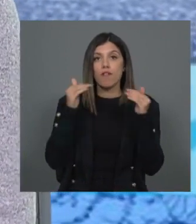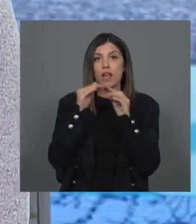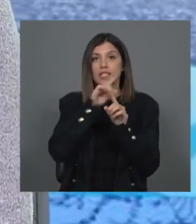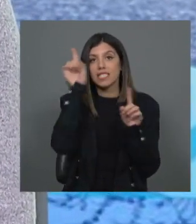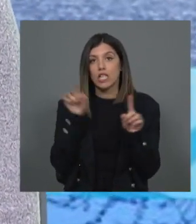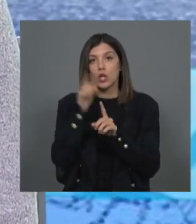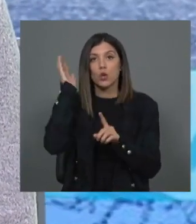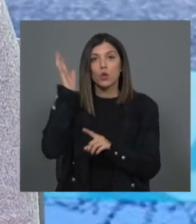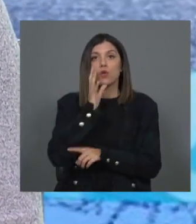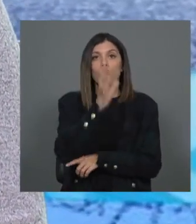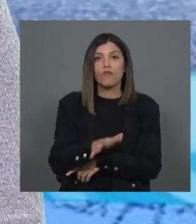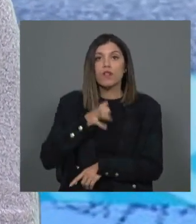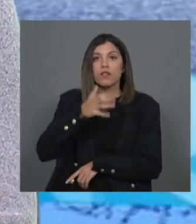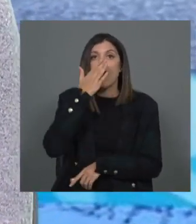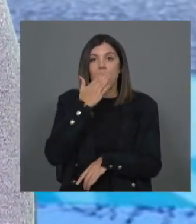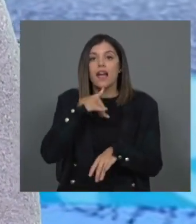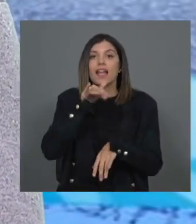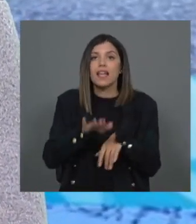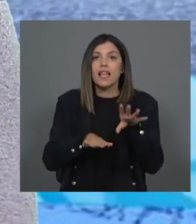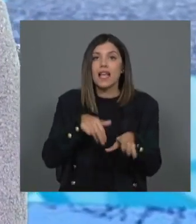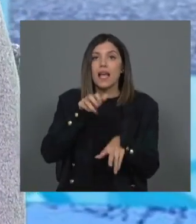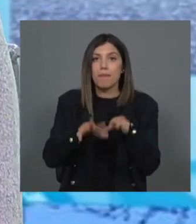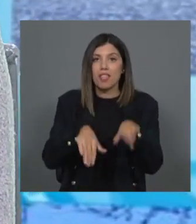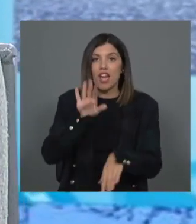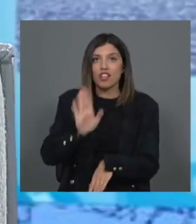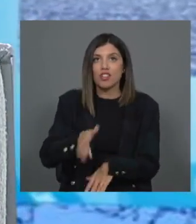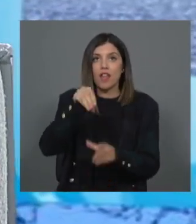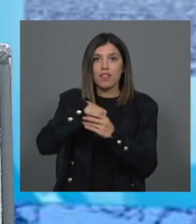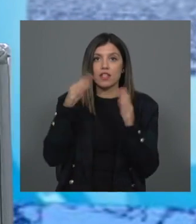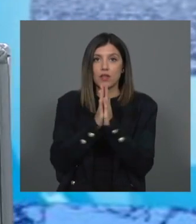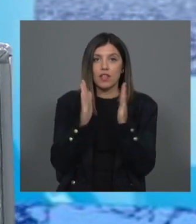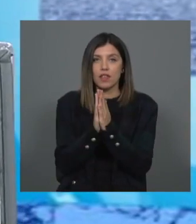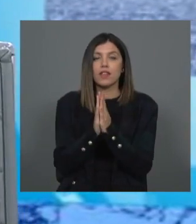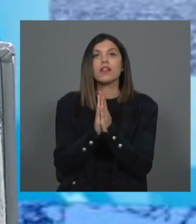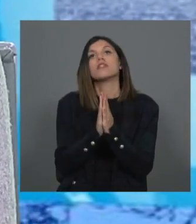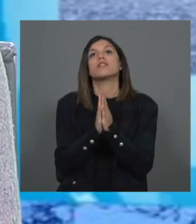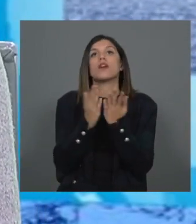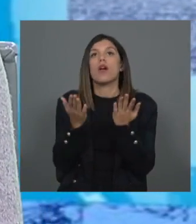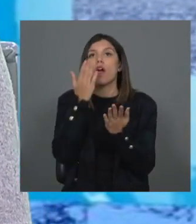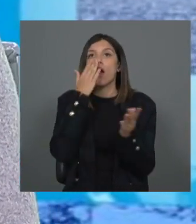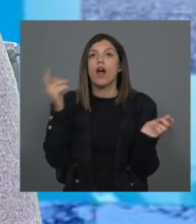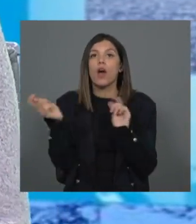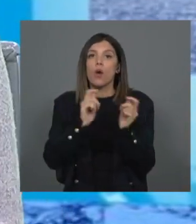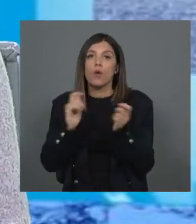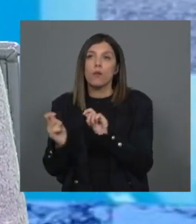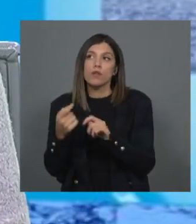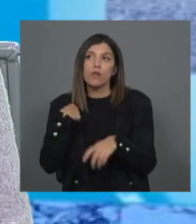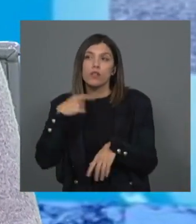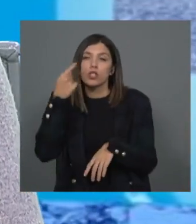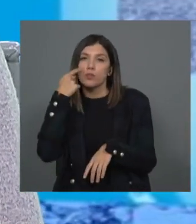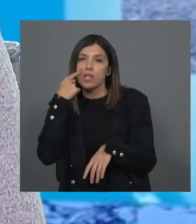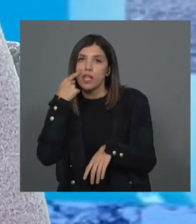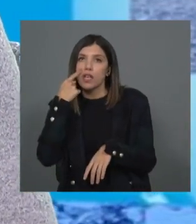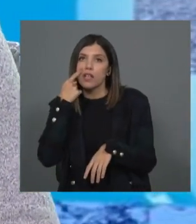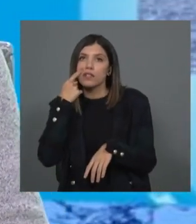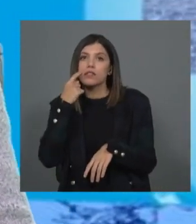também já estamos a caminhar na capela. Portanto, há aqui vai haver um diálogo que também é a partir da experiência. Depois a Sandra vai